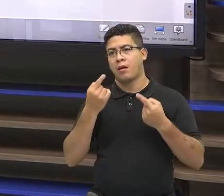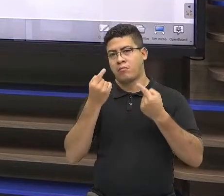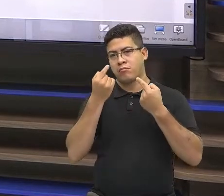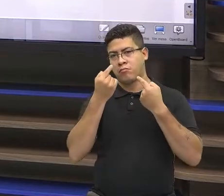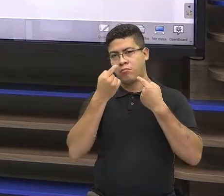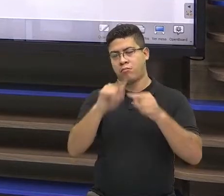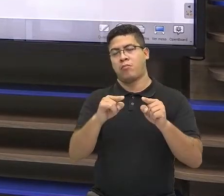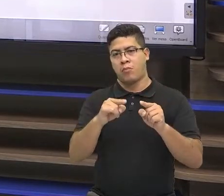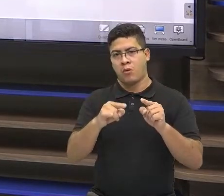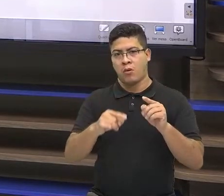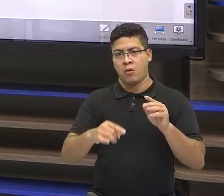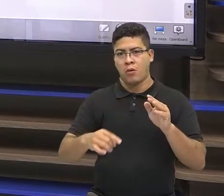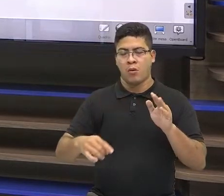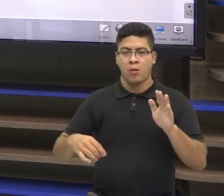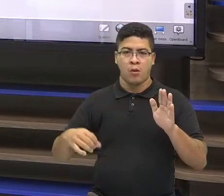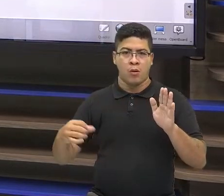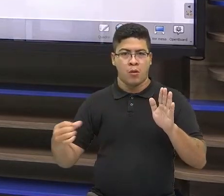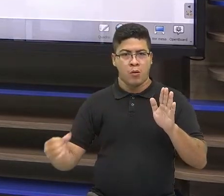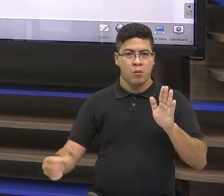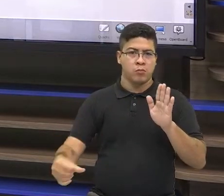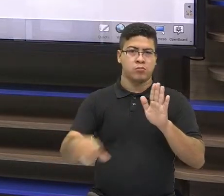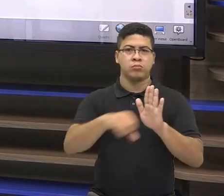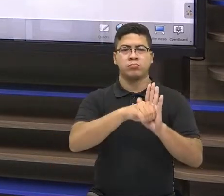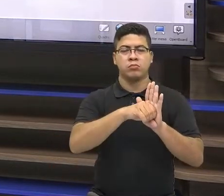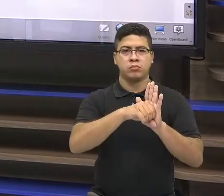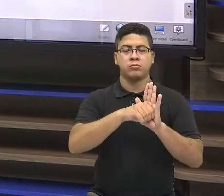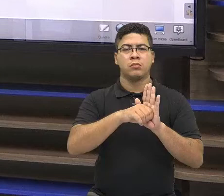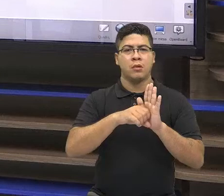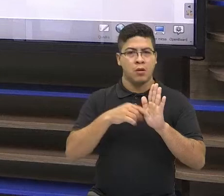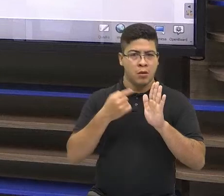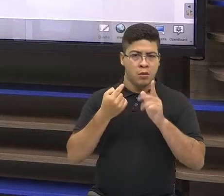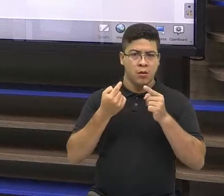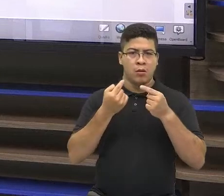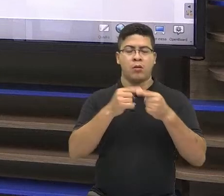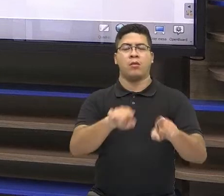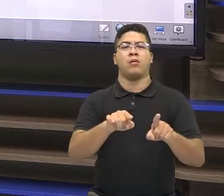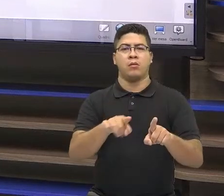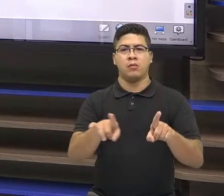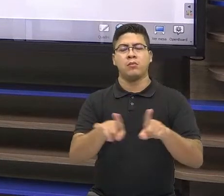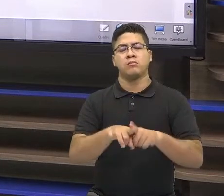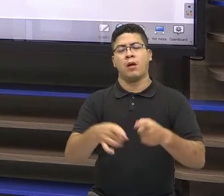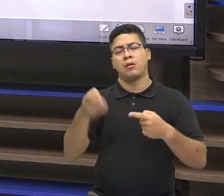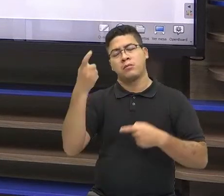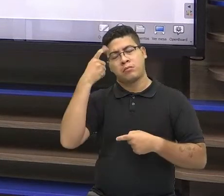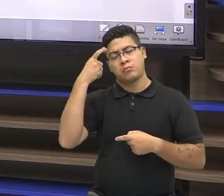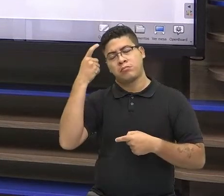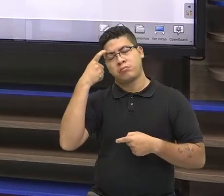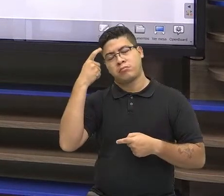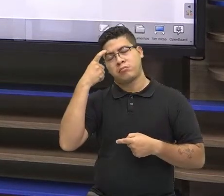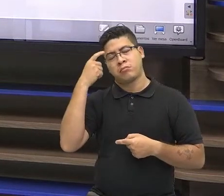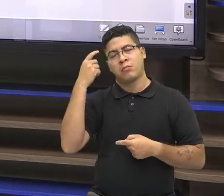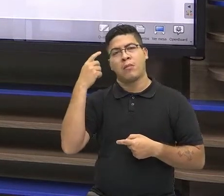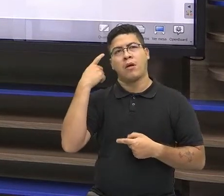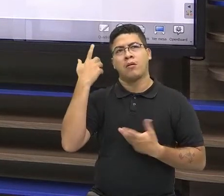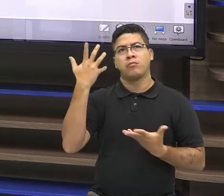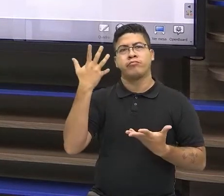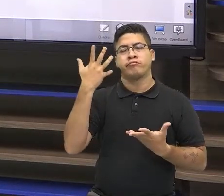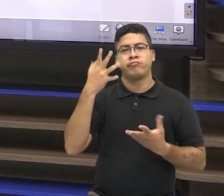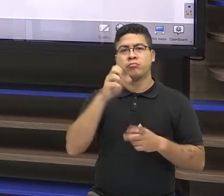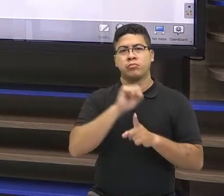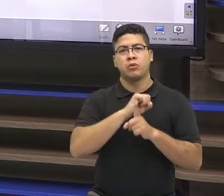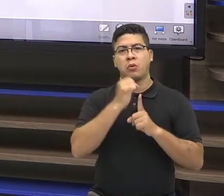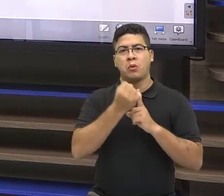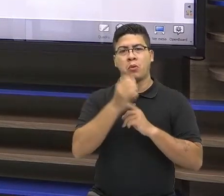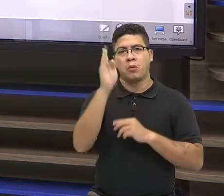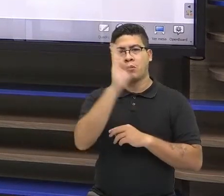denúncia, botar o povo para refletir sobre essas questões sociais do país, que ninguém